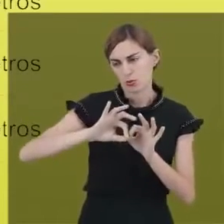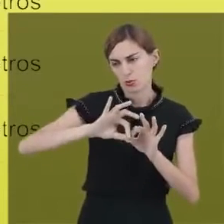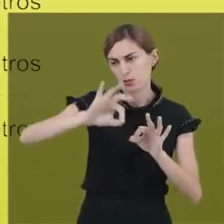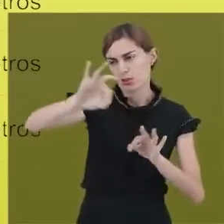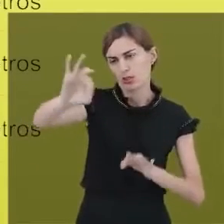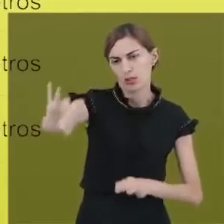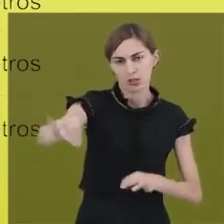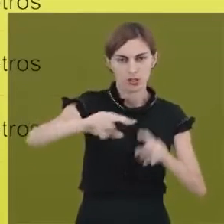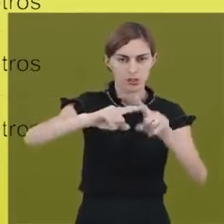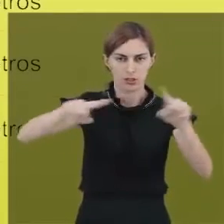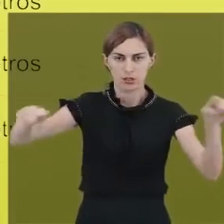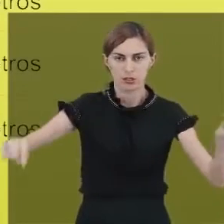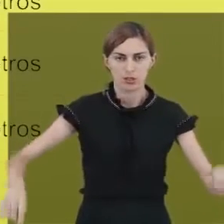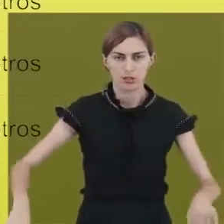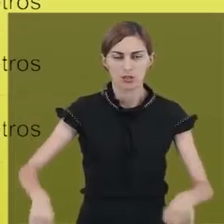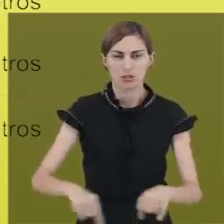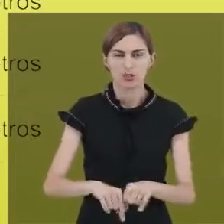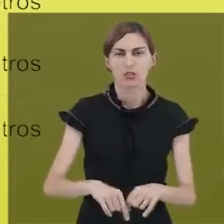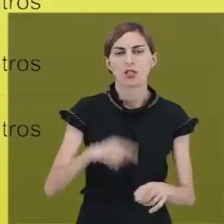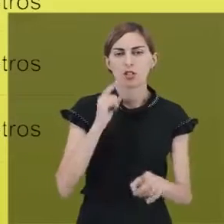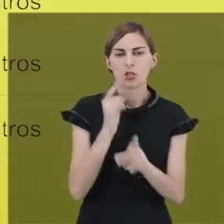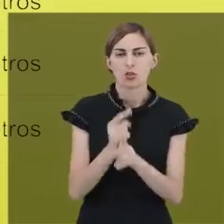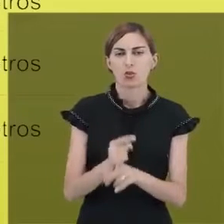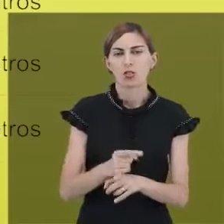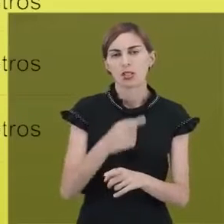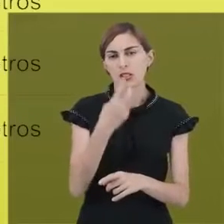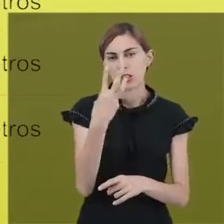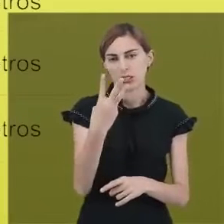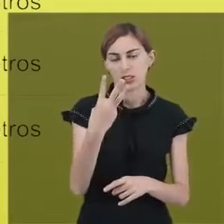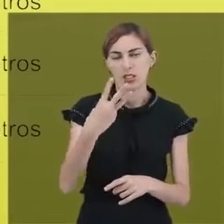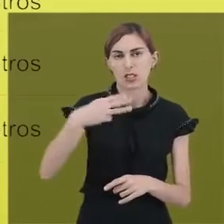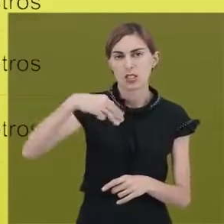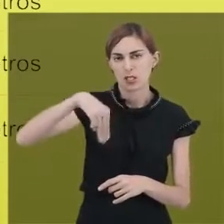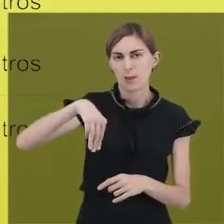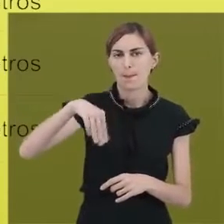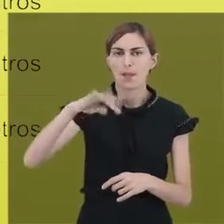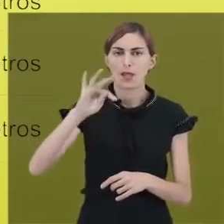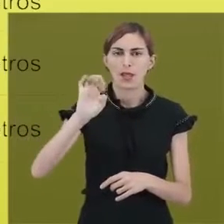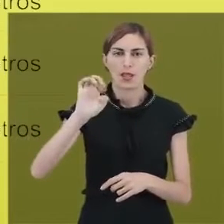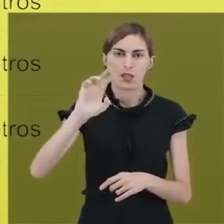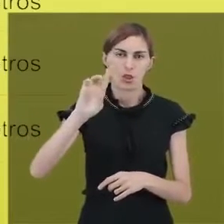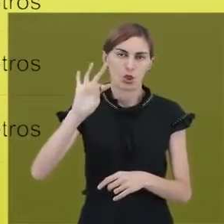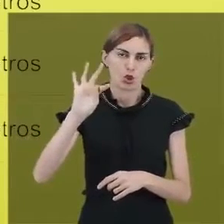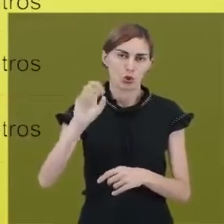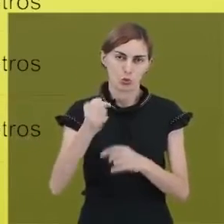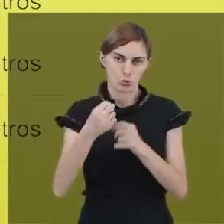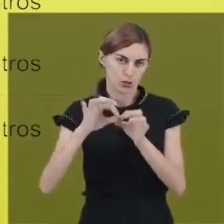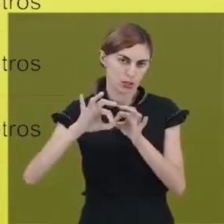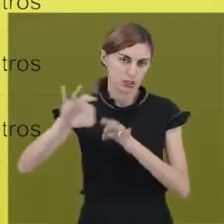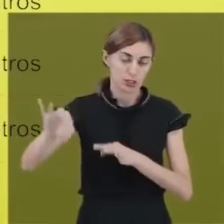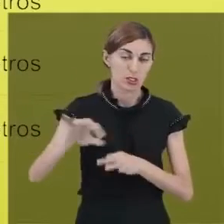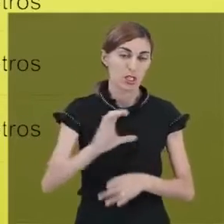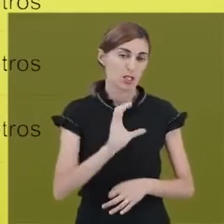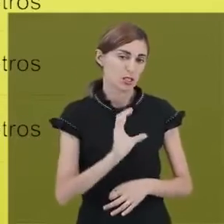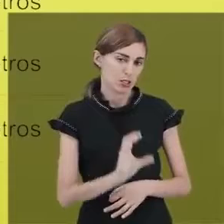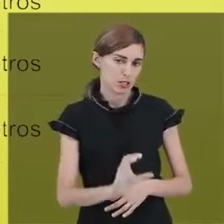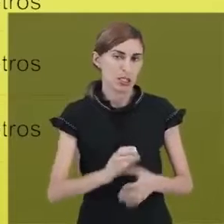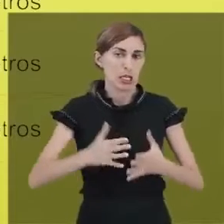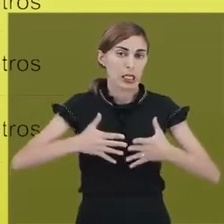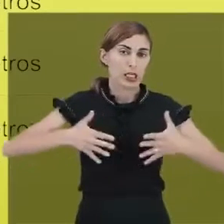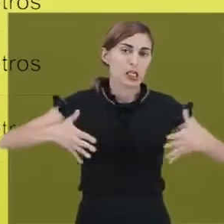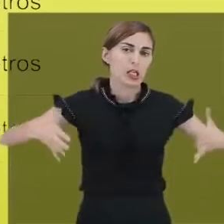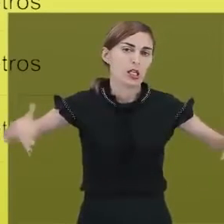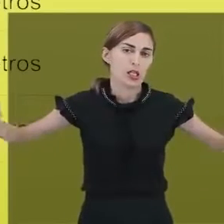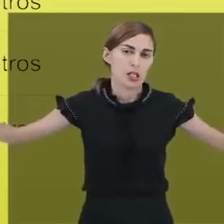ele pode ser encontrado a cada 10 metros, é a exigência de norma. Na classe C, que é a classe grande,